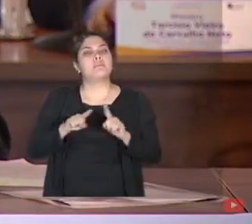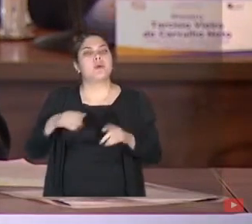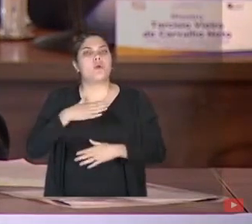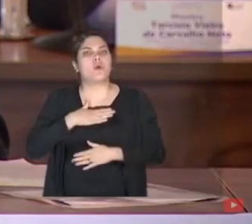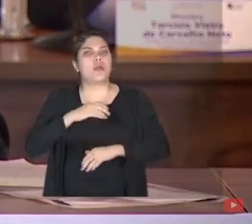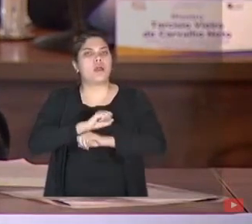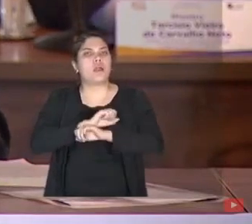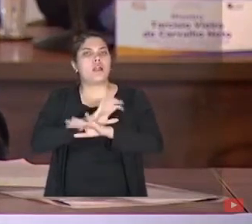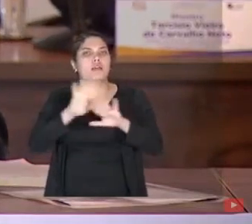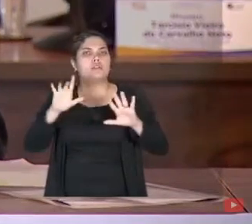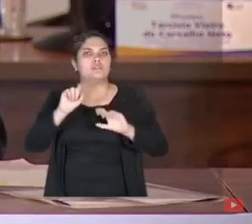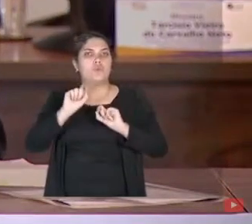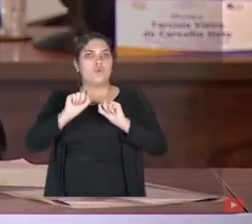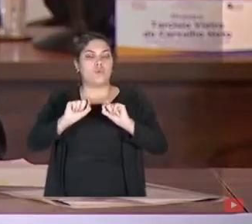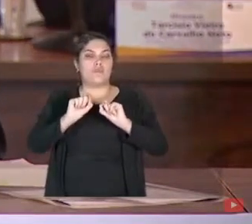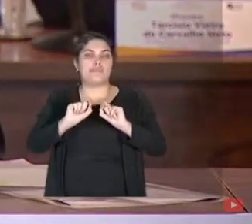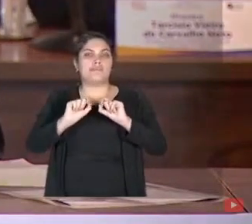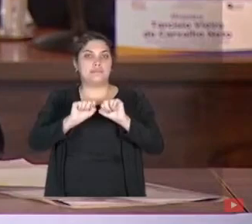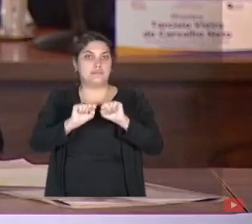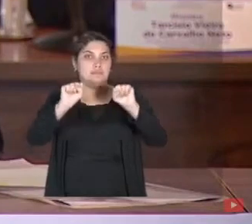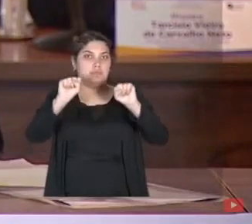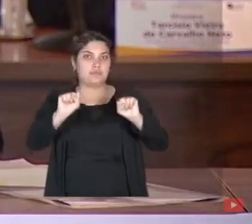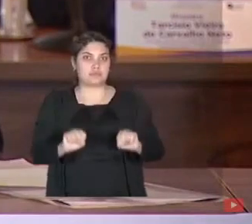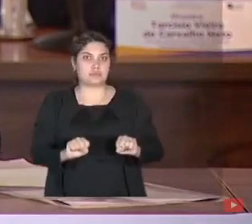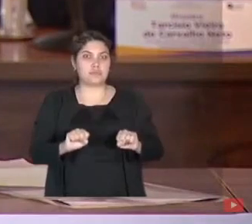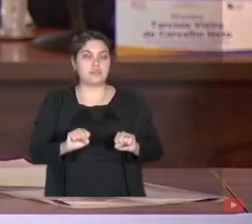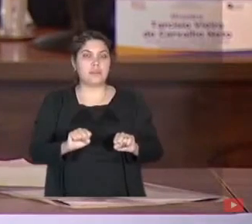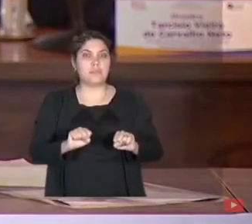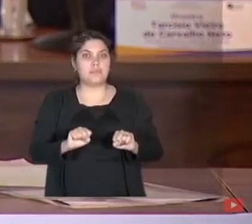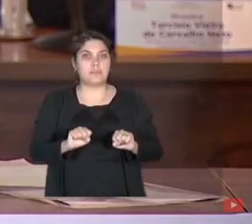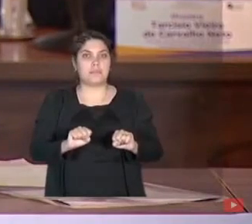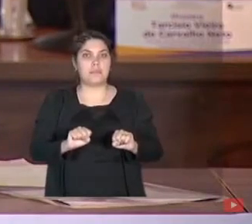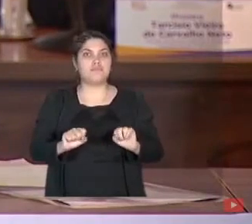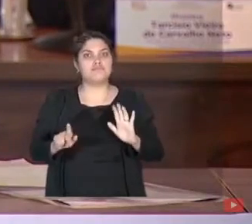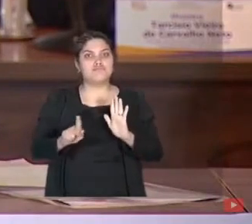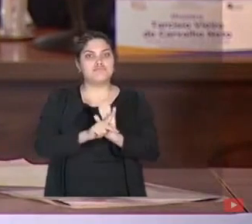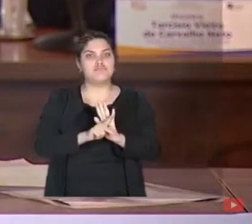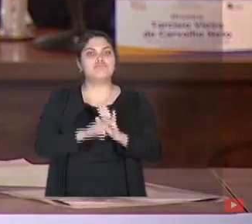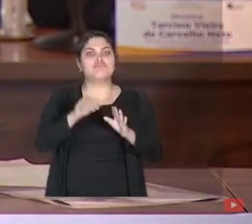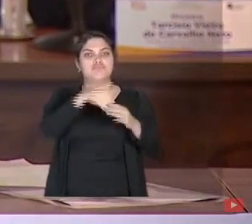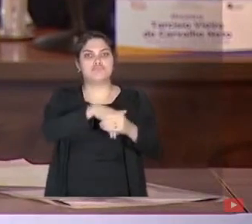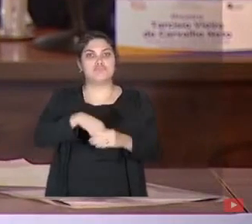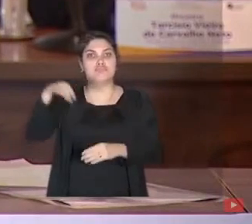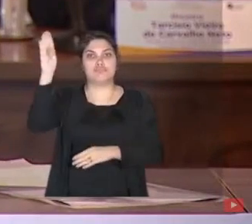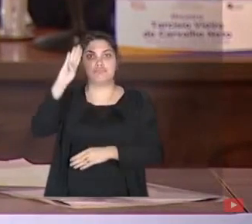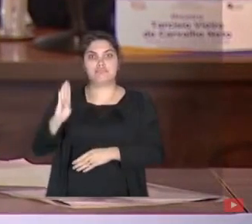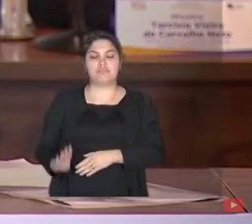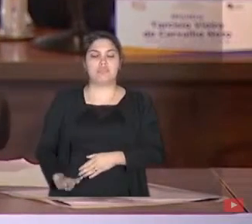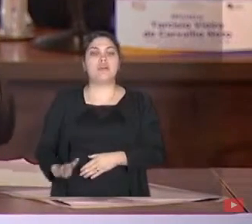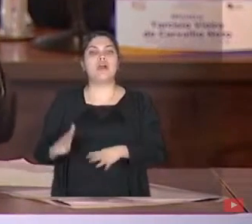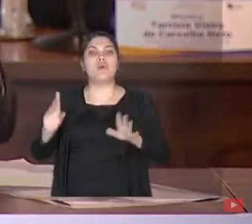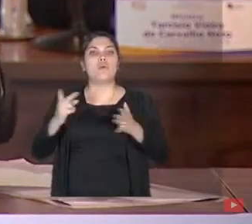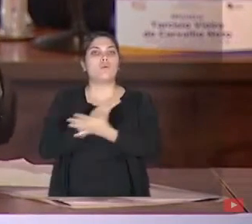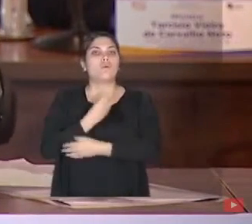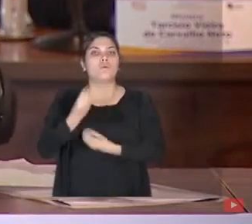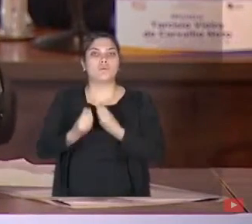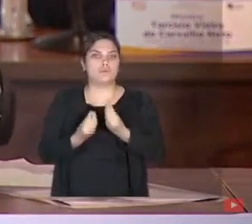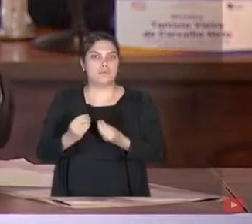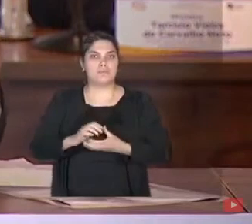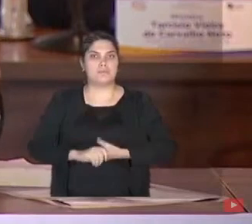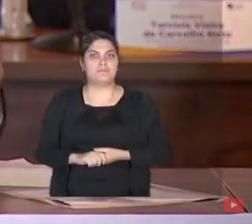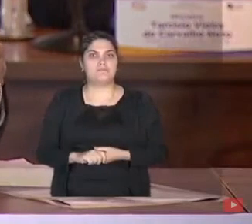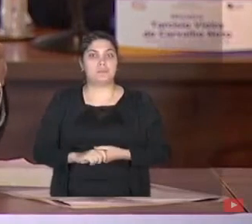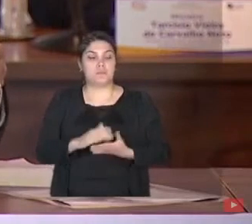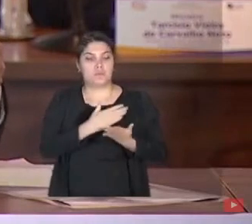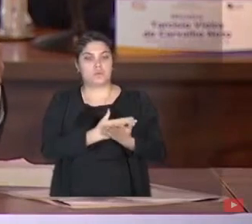esclarecer a todos que o sistema eleitoral brasileiro funciona assim.